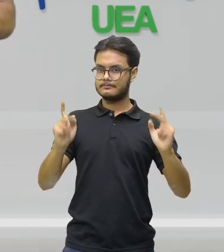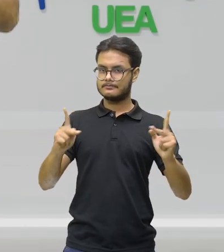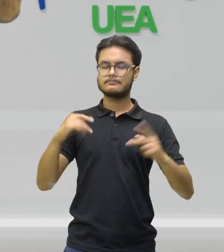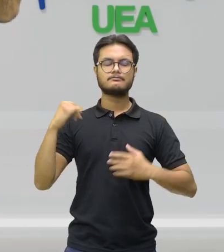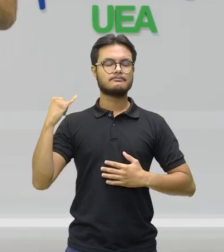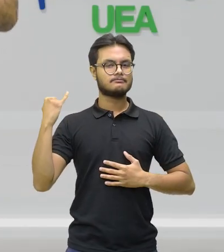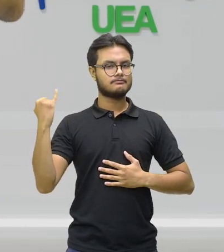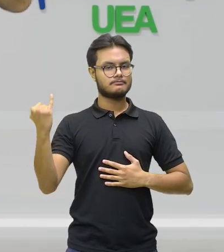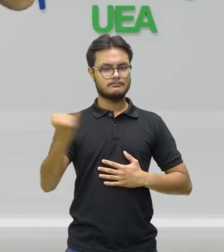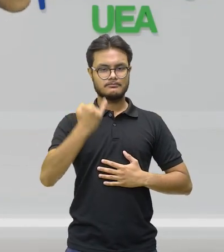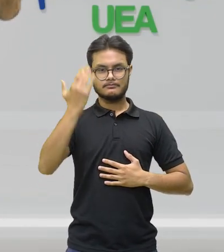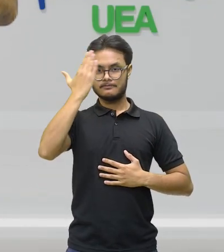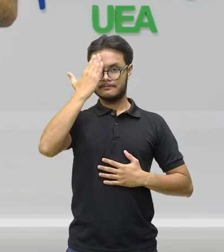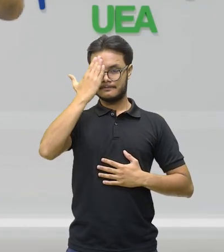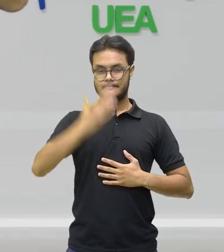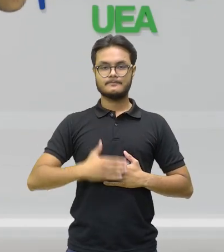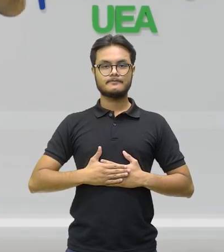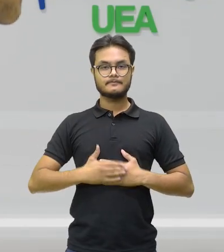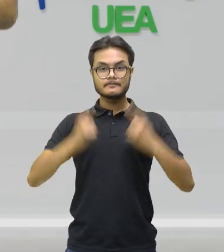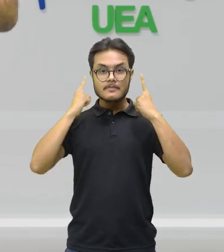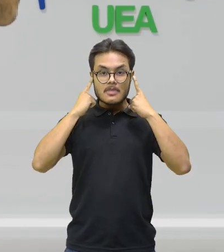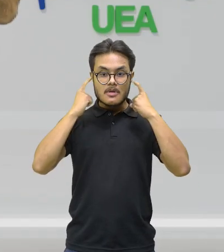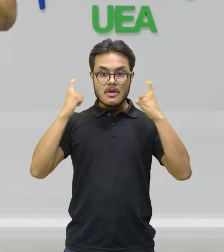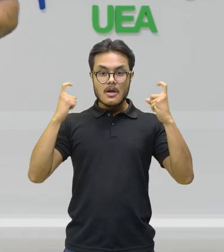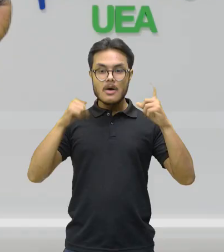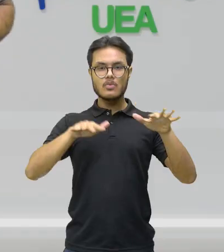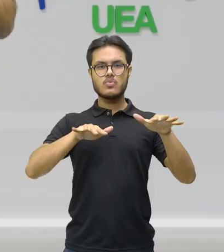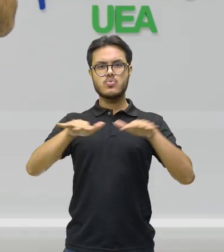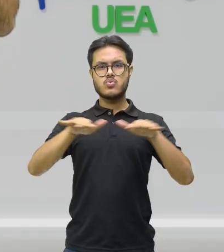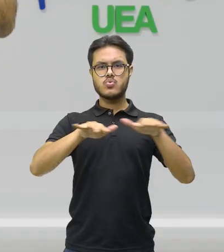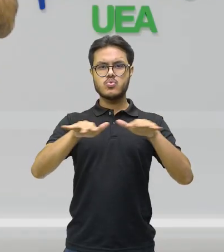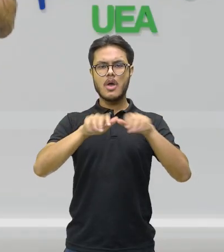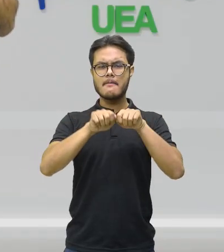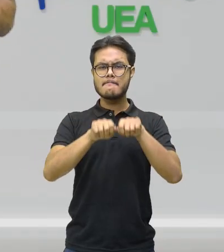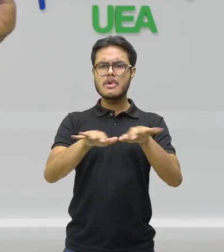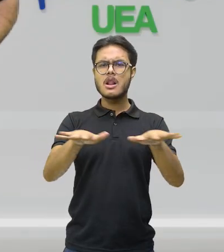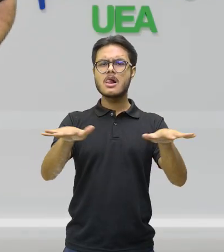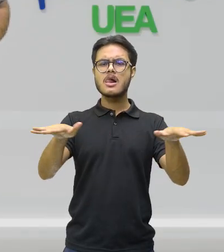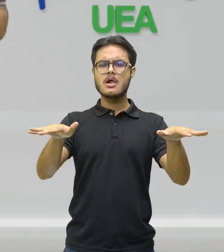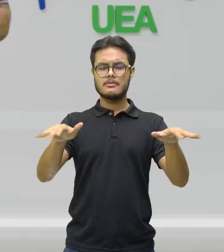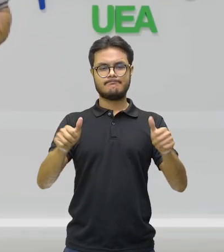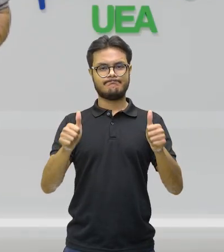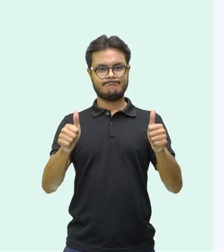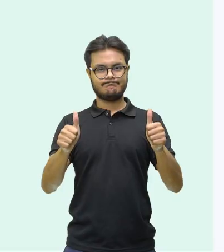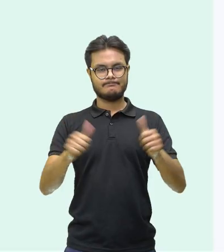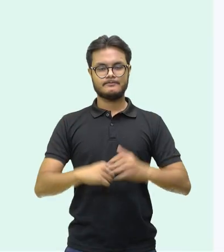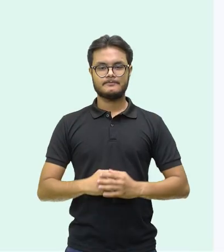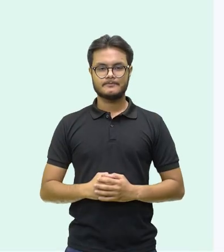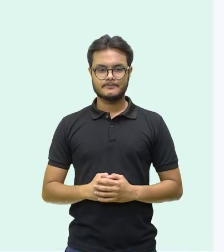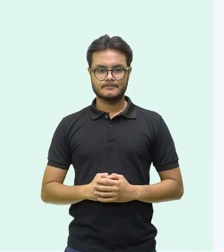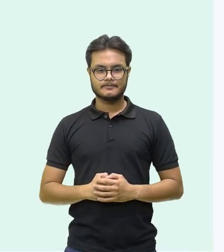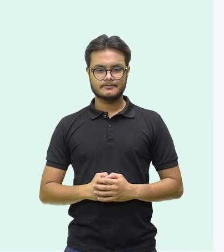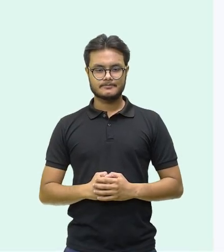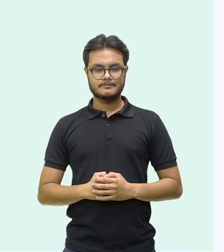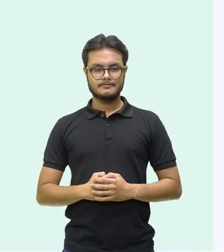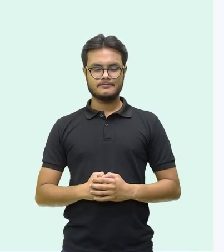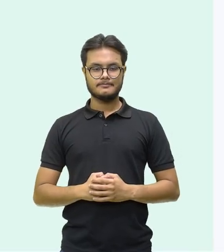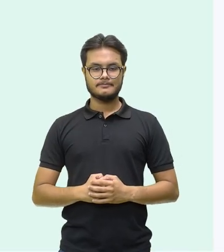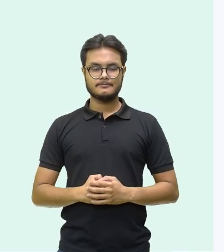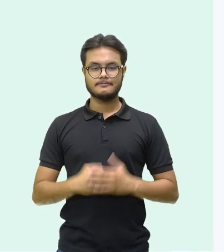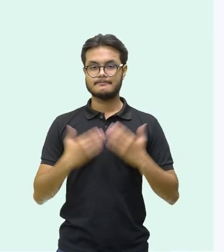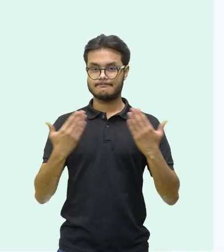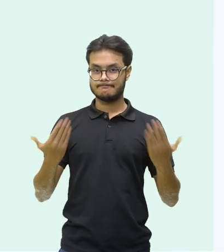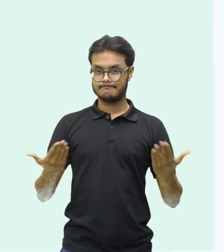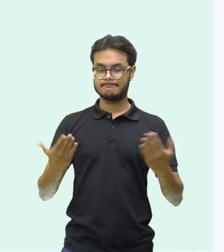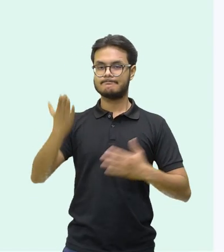sempre as três. Som, mecânica, tridimensional e longitudinal. Não esquece isso, por favor, correto isso? Outra coisa importante que você não